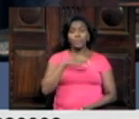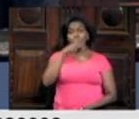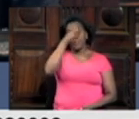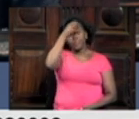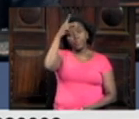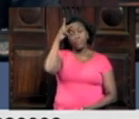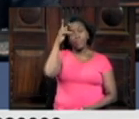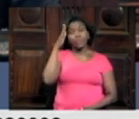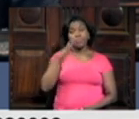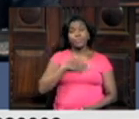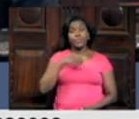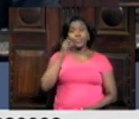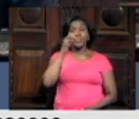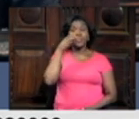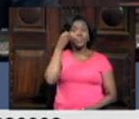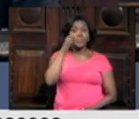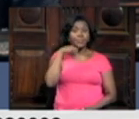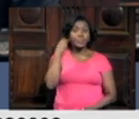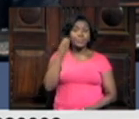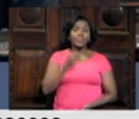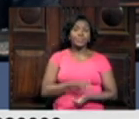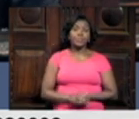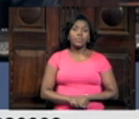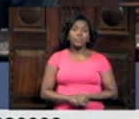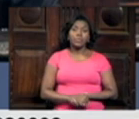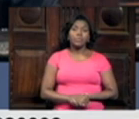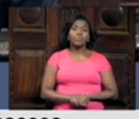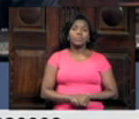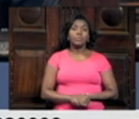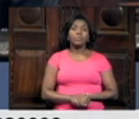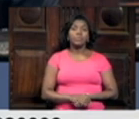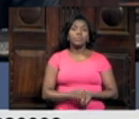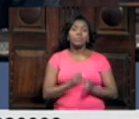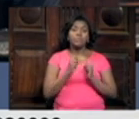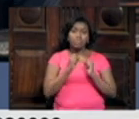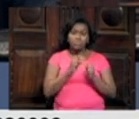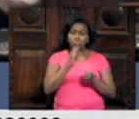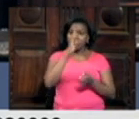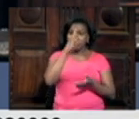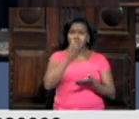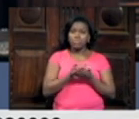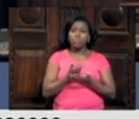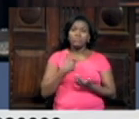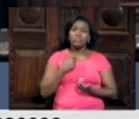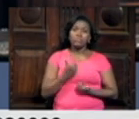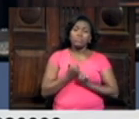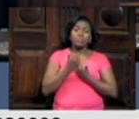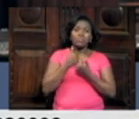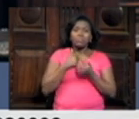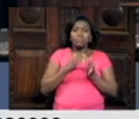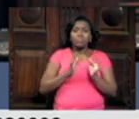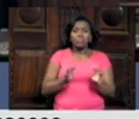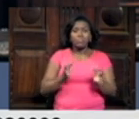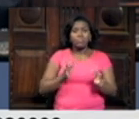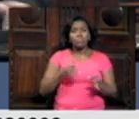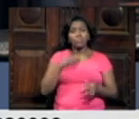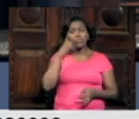meu senador, conte com o apoio desse deputado, desse humilde deputado de Itaboraí.